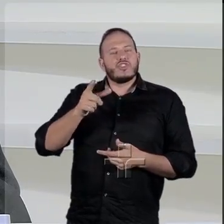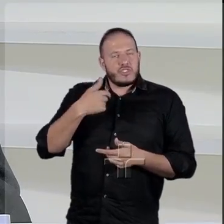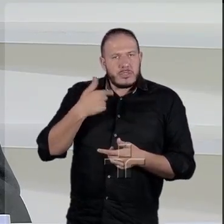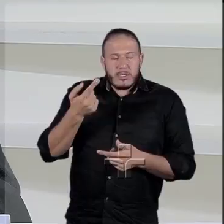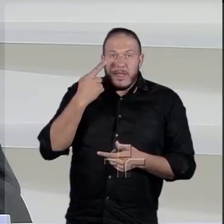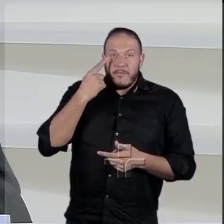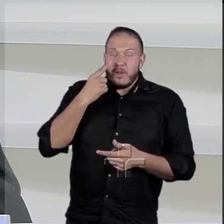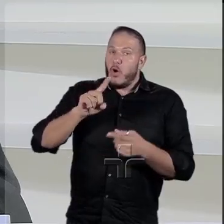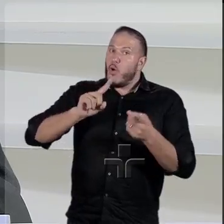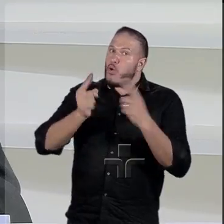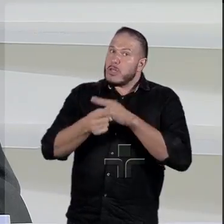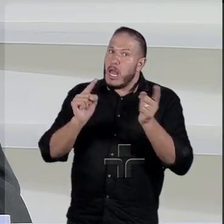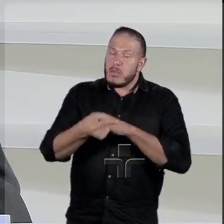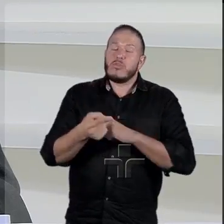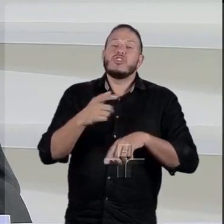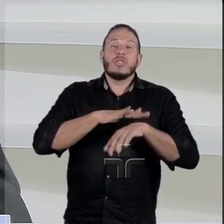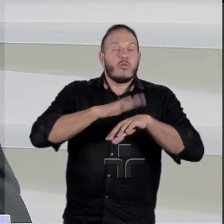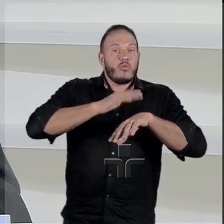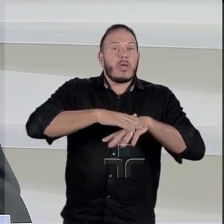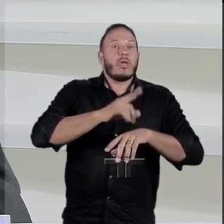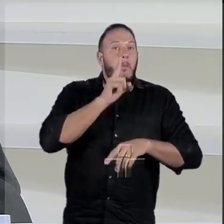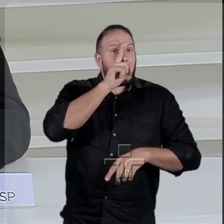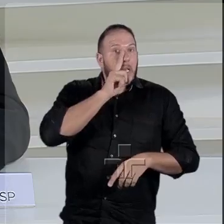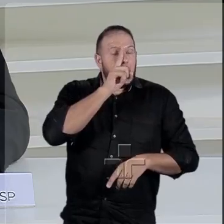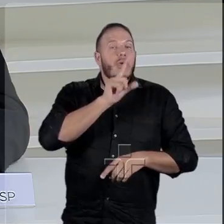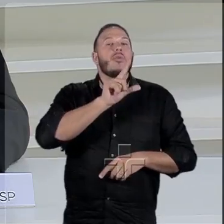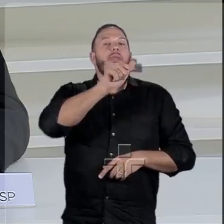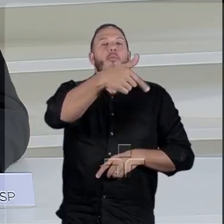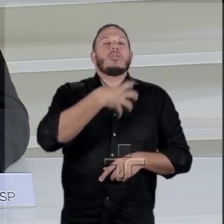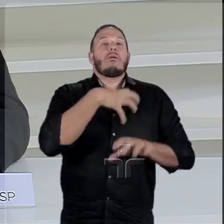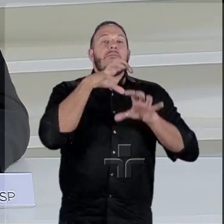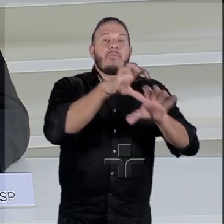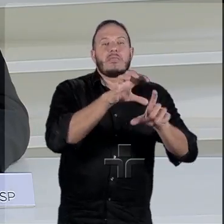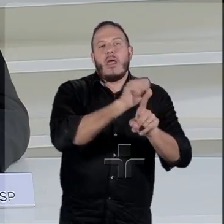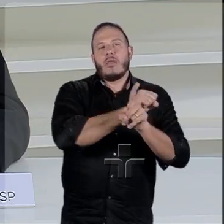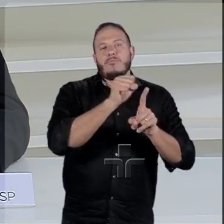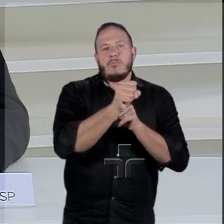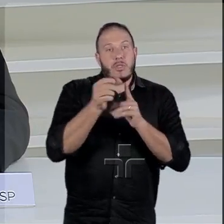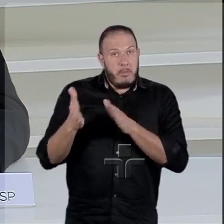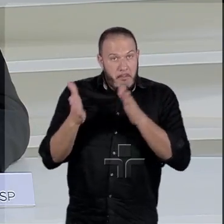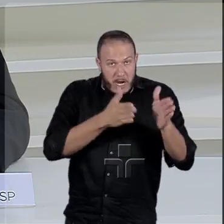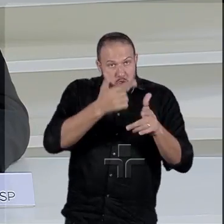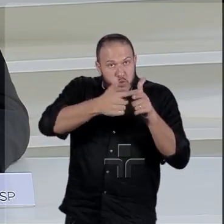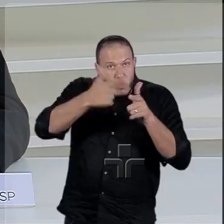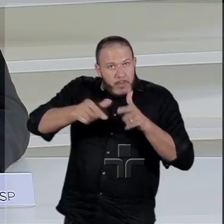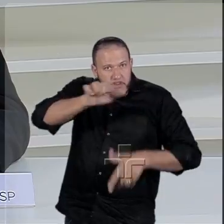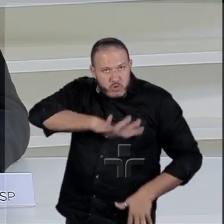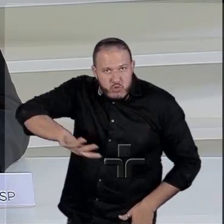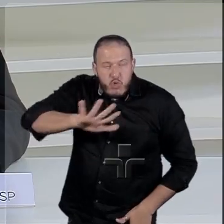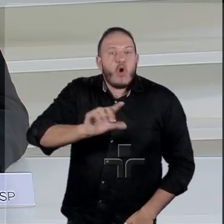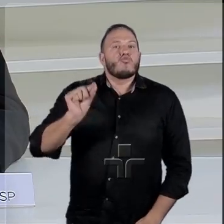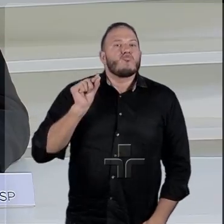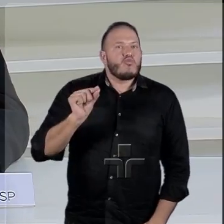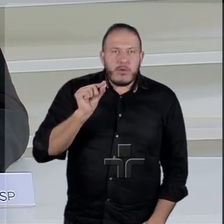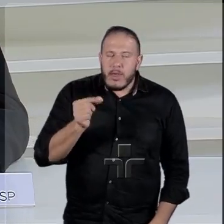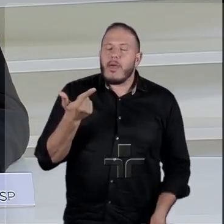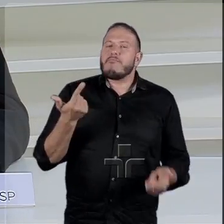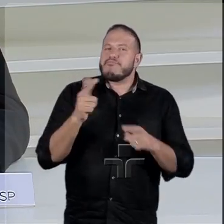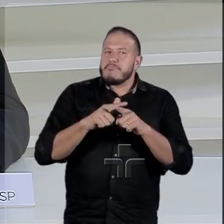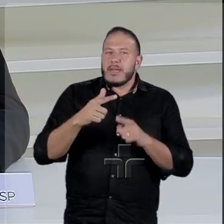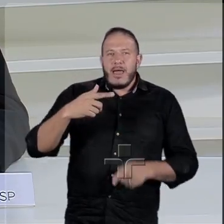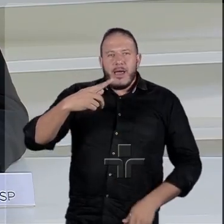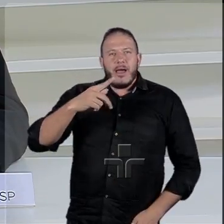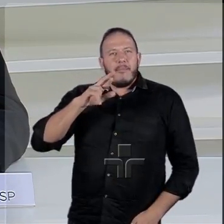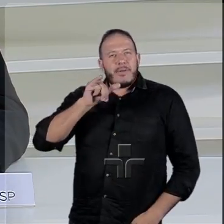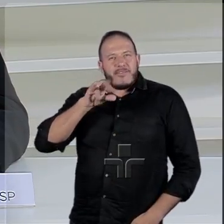risco do ombro da sociedade. Parte do problema do nosso sistema é que a